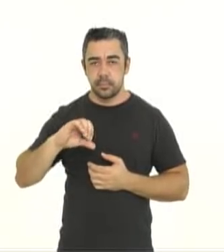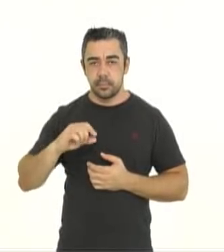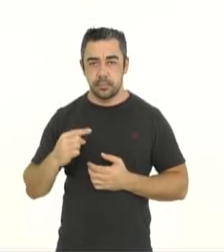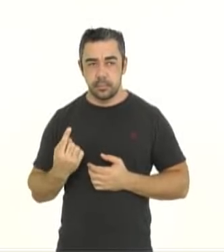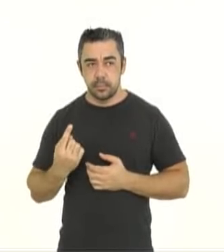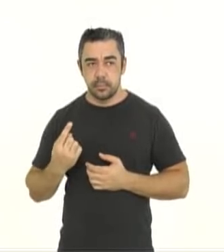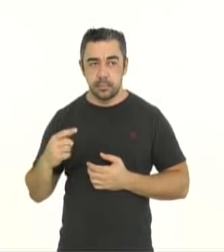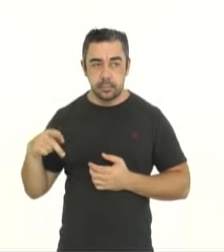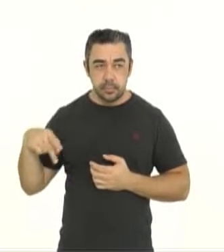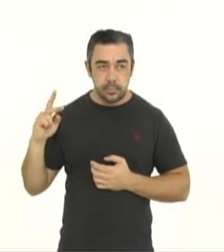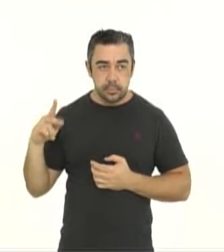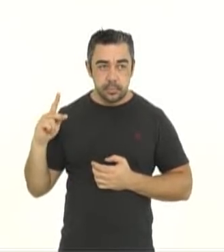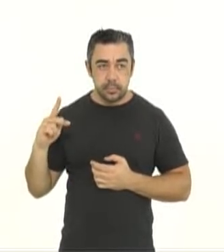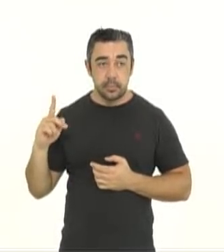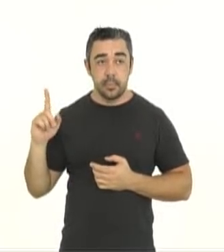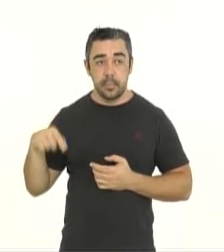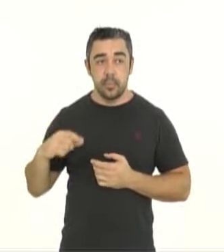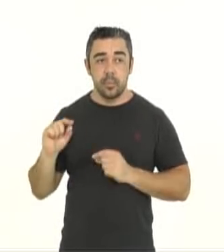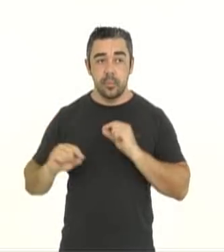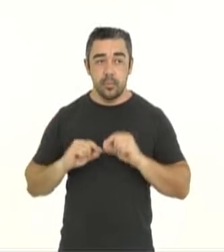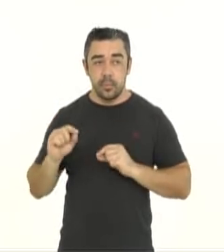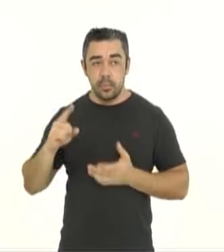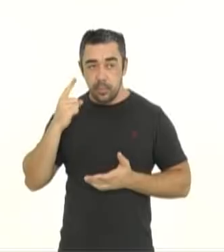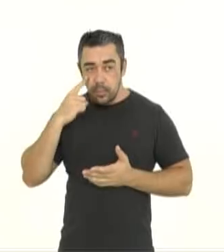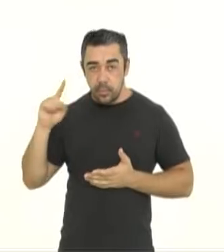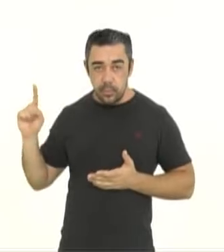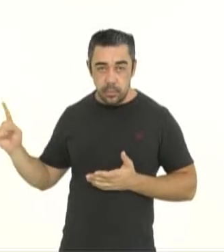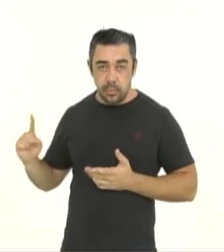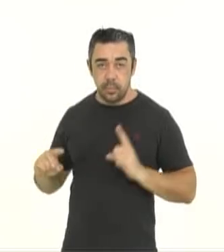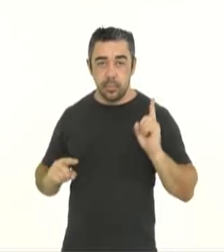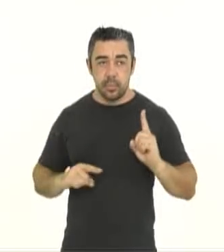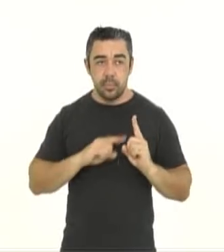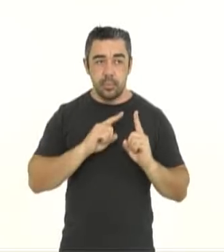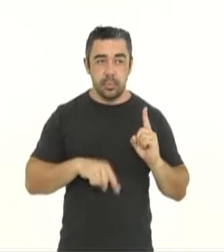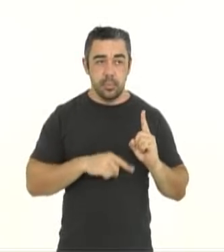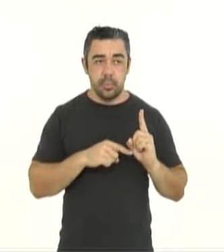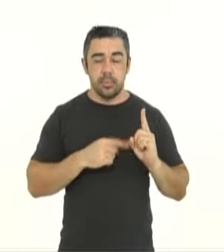149.597.870.691 quilômetros, o que nos dá, em notação científica,